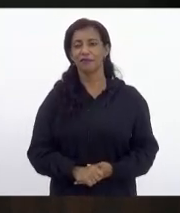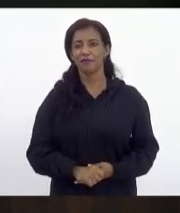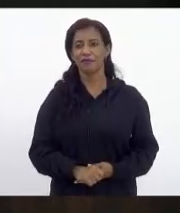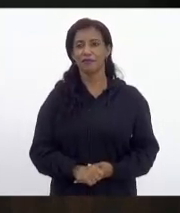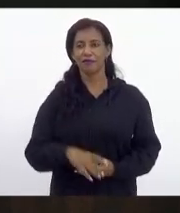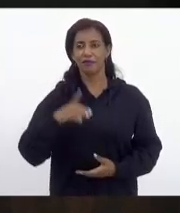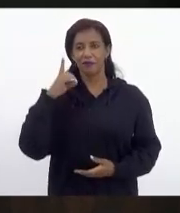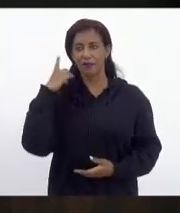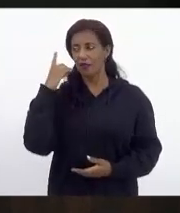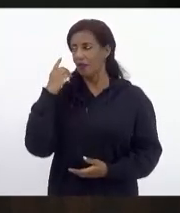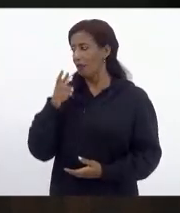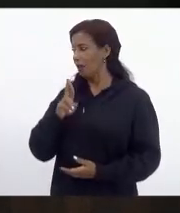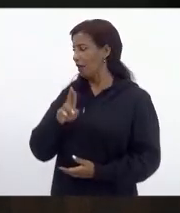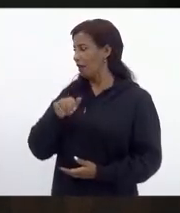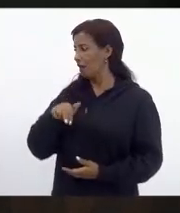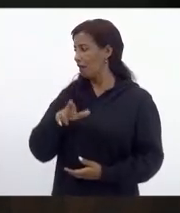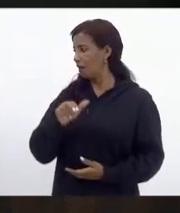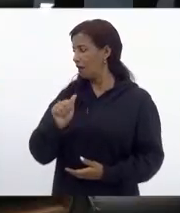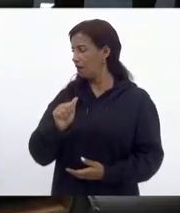Deputada Renata Souza.